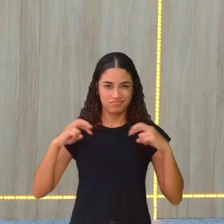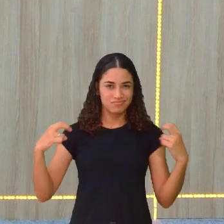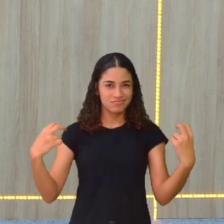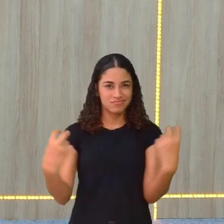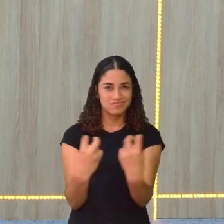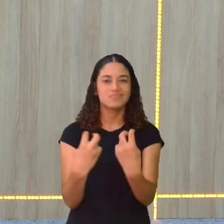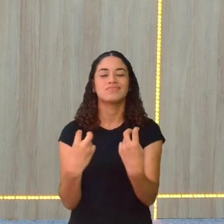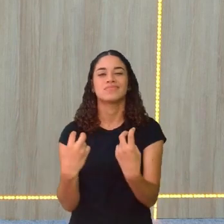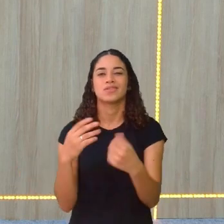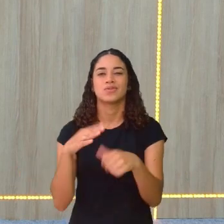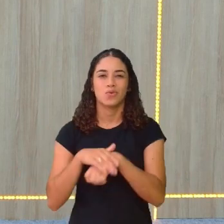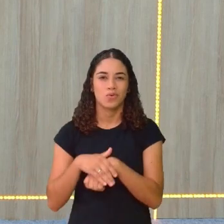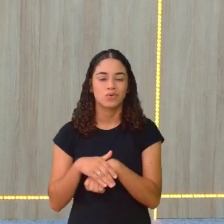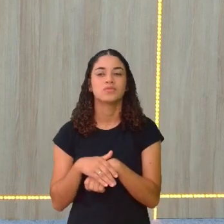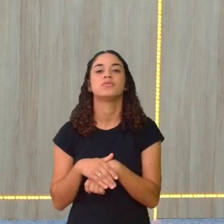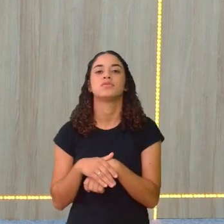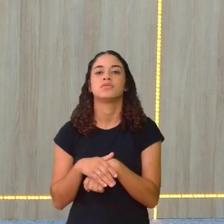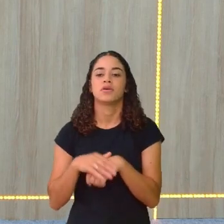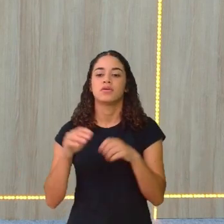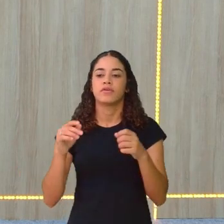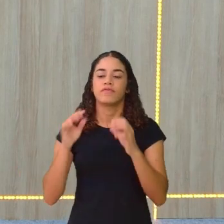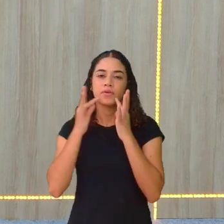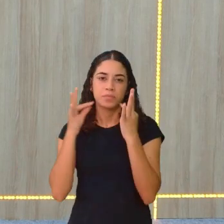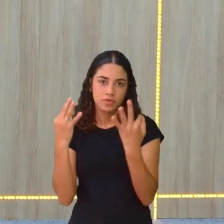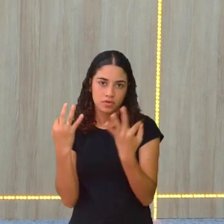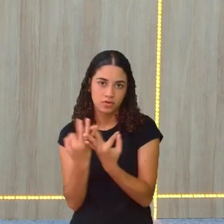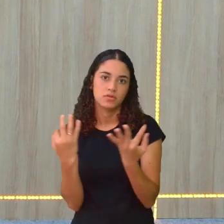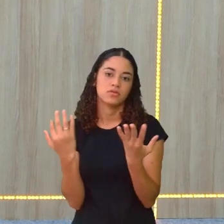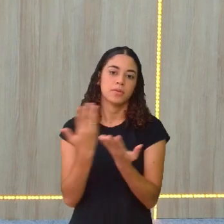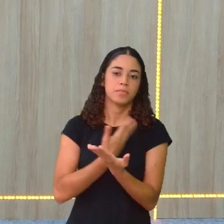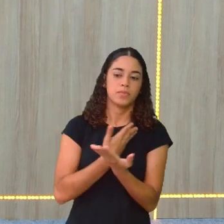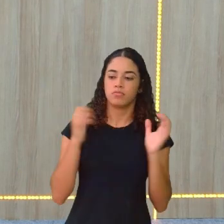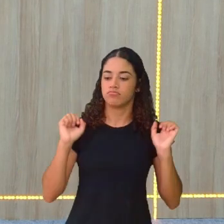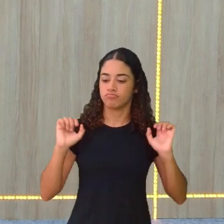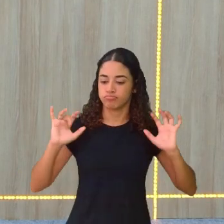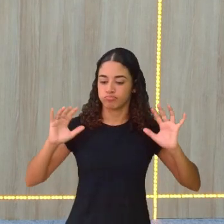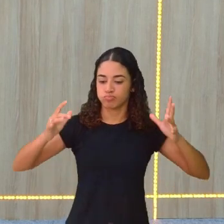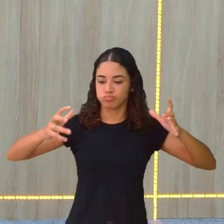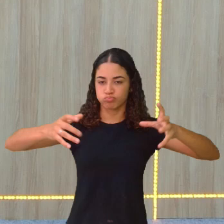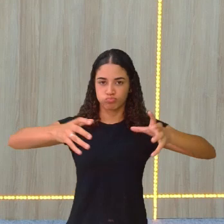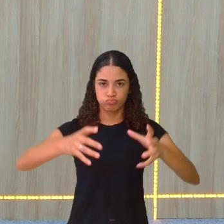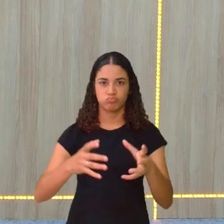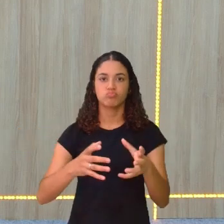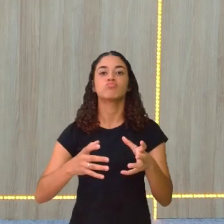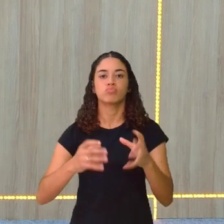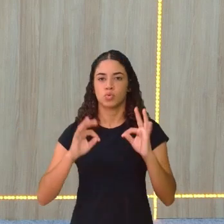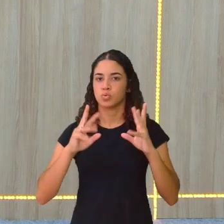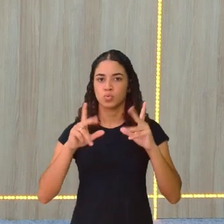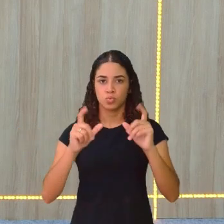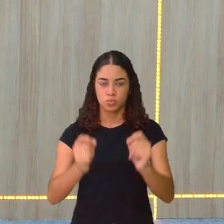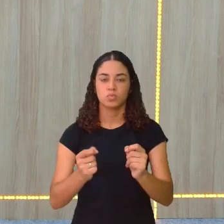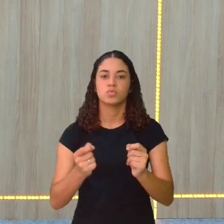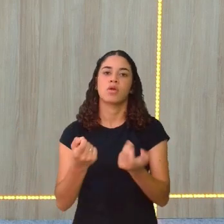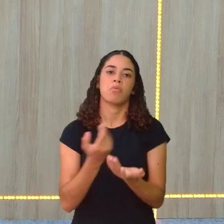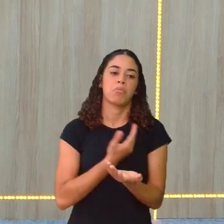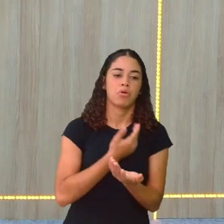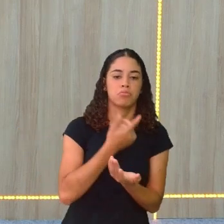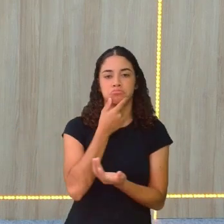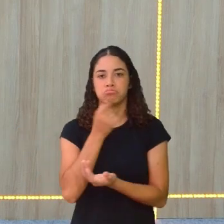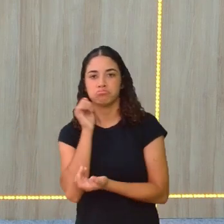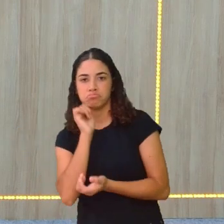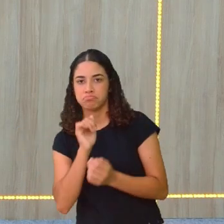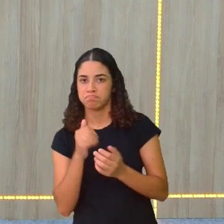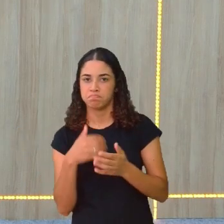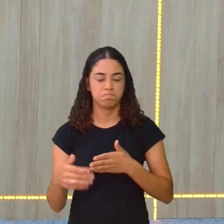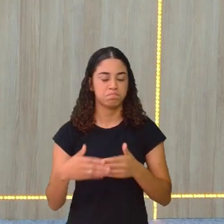para um momento, né, para se reunir com a família, para confraternizar com os amigos, as amigas.